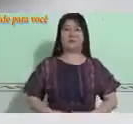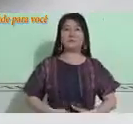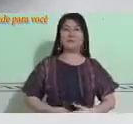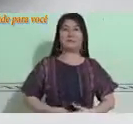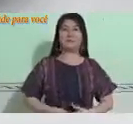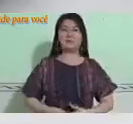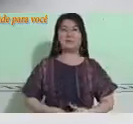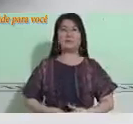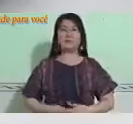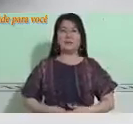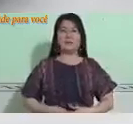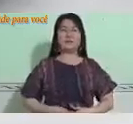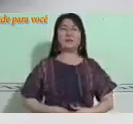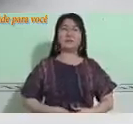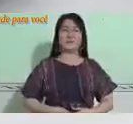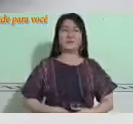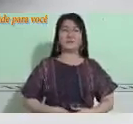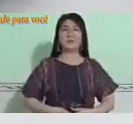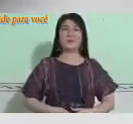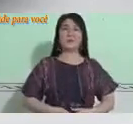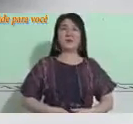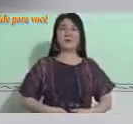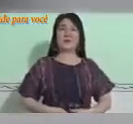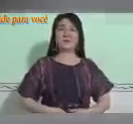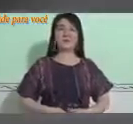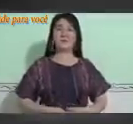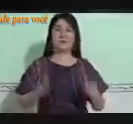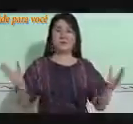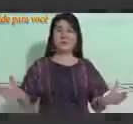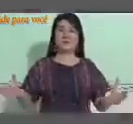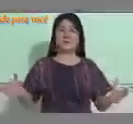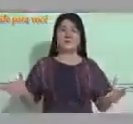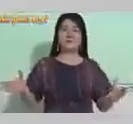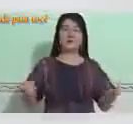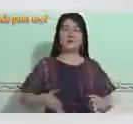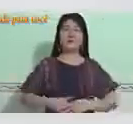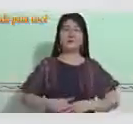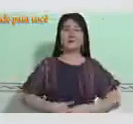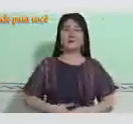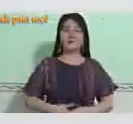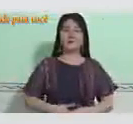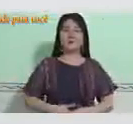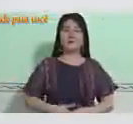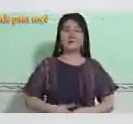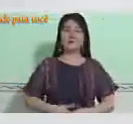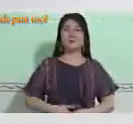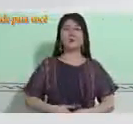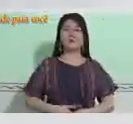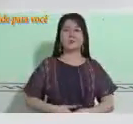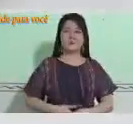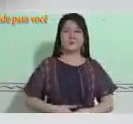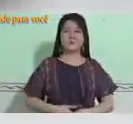O que fazer? 2. Para evitar que o mamilo fique fragilizado, a pessoa pode usar uma pomada à base de vaselina